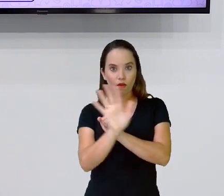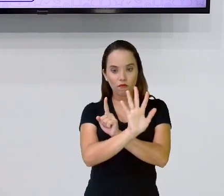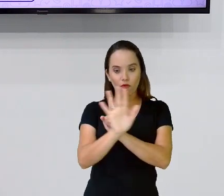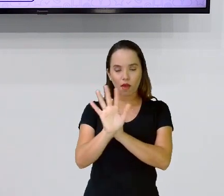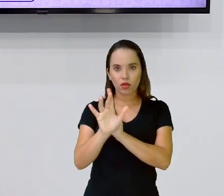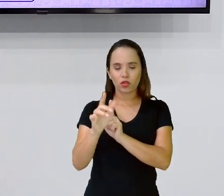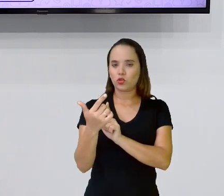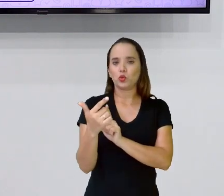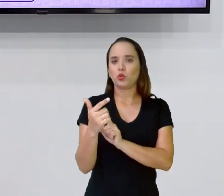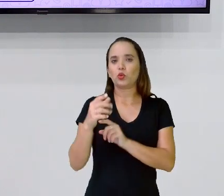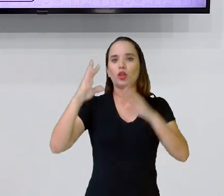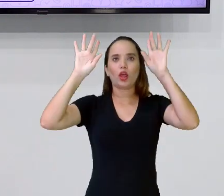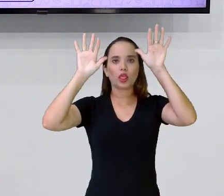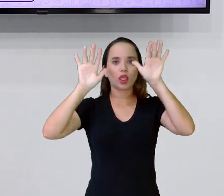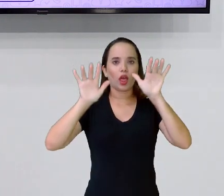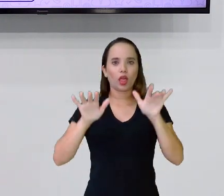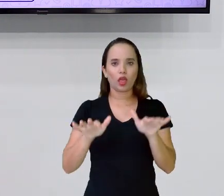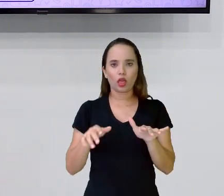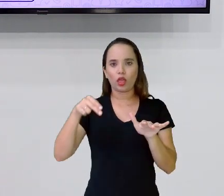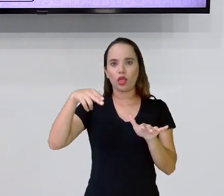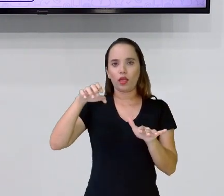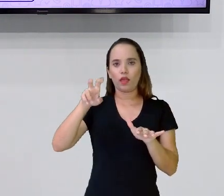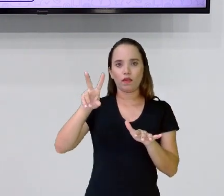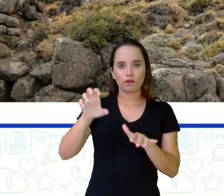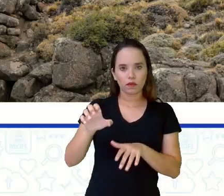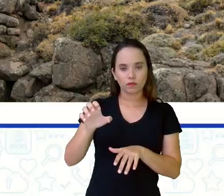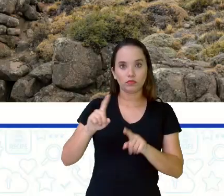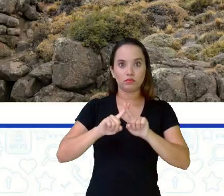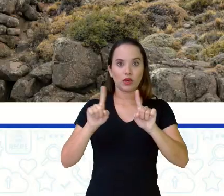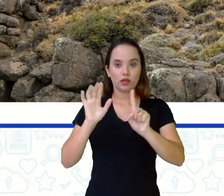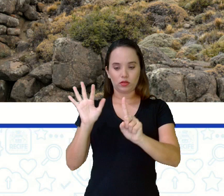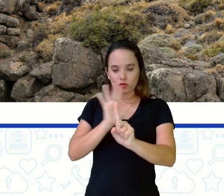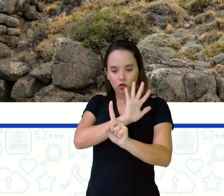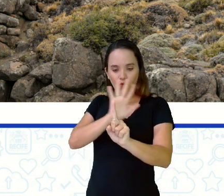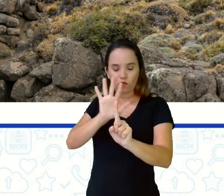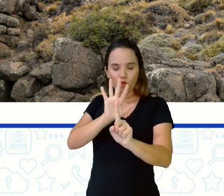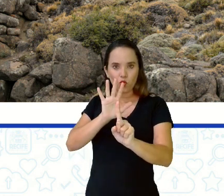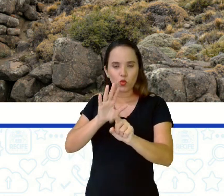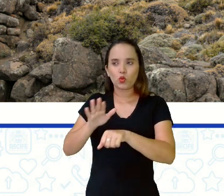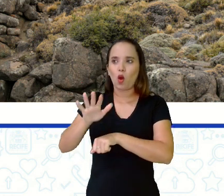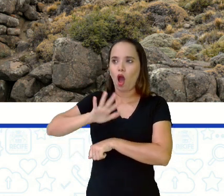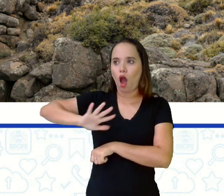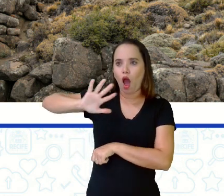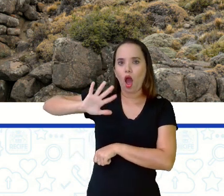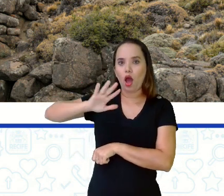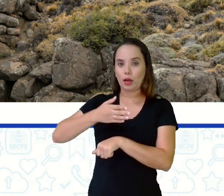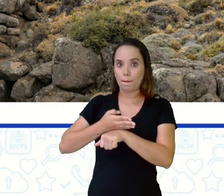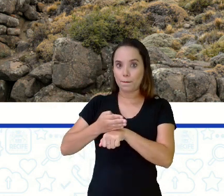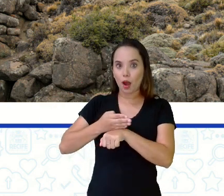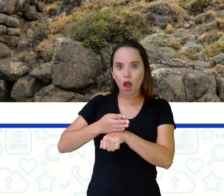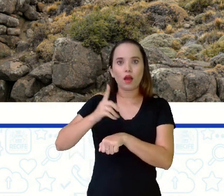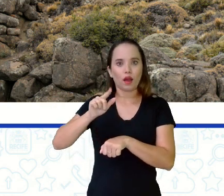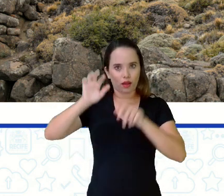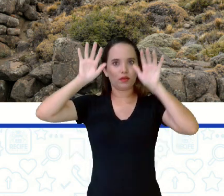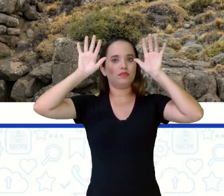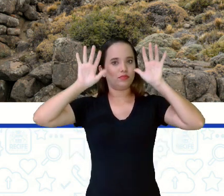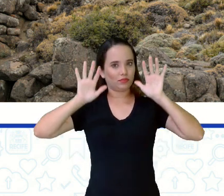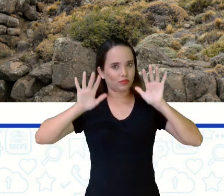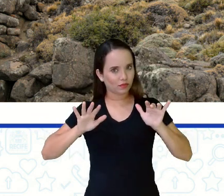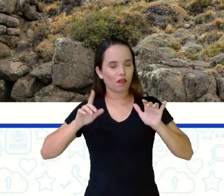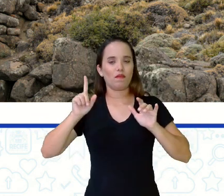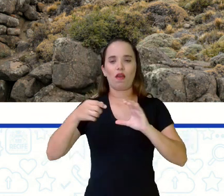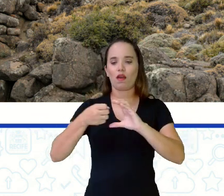Já nesse aqui de trás, ó, essa parte branquinha aqui é neve. Percebe? Então, são características desse relevo. A gente vê